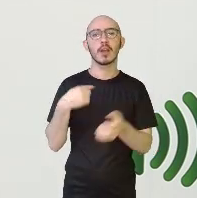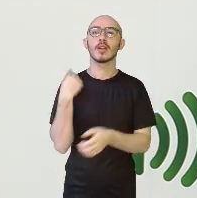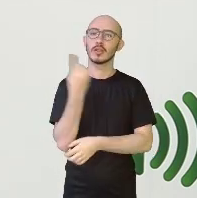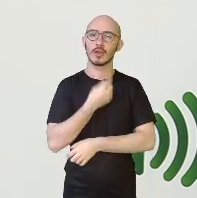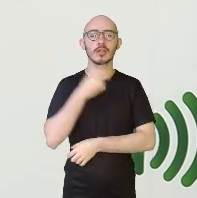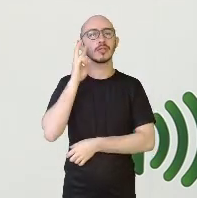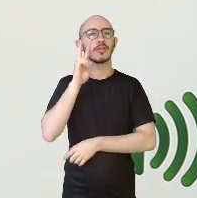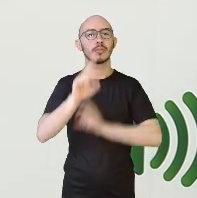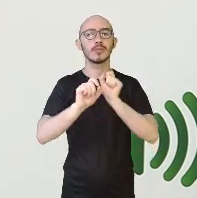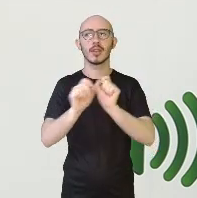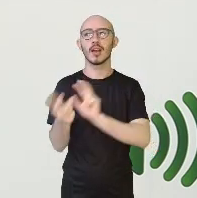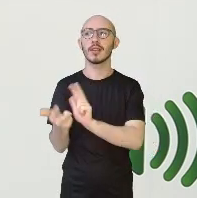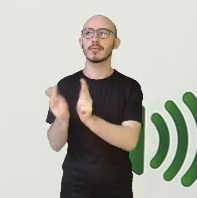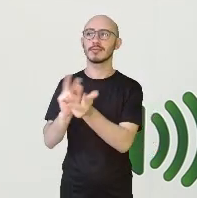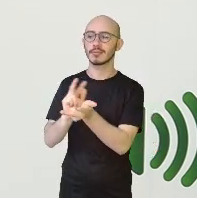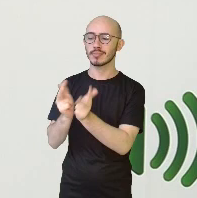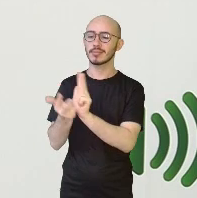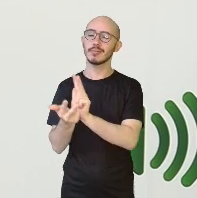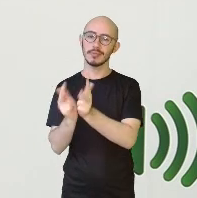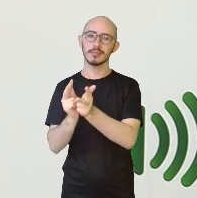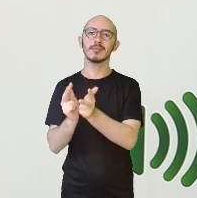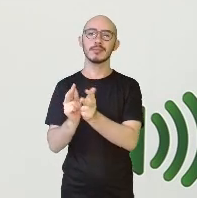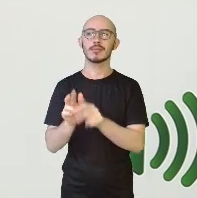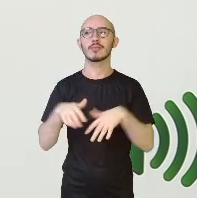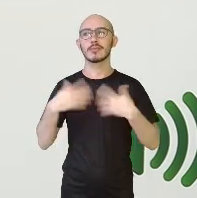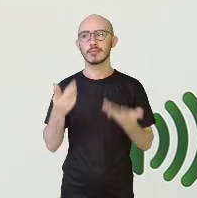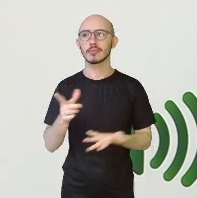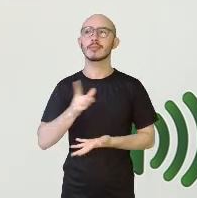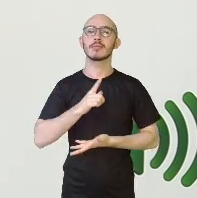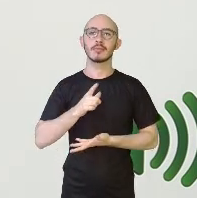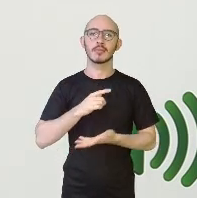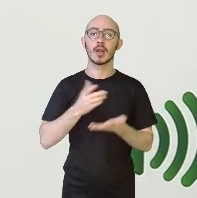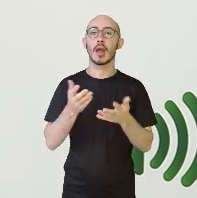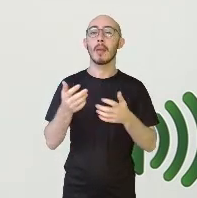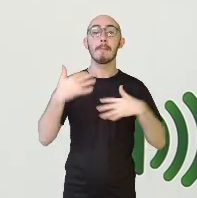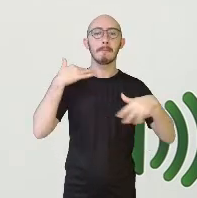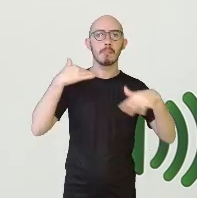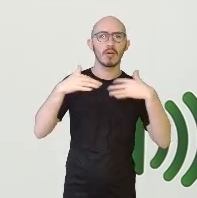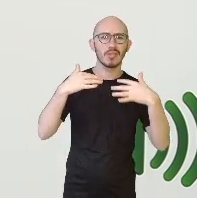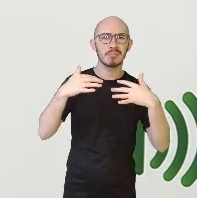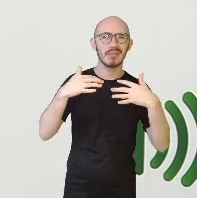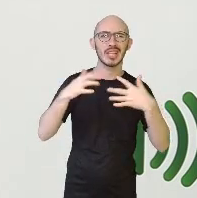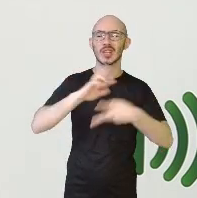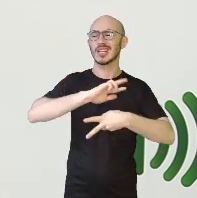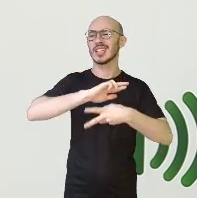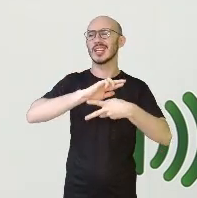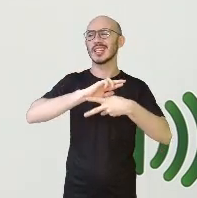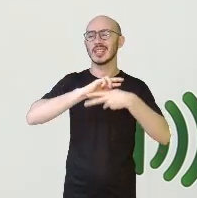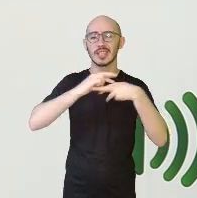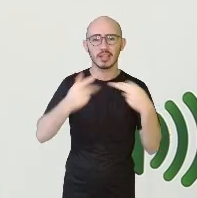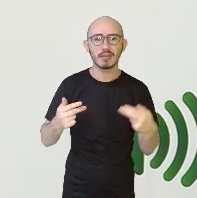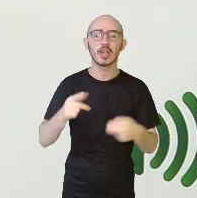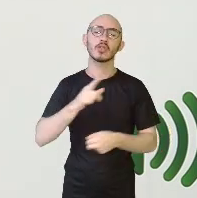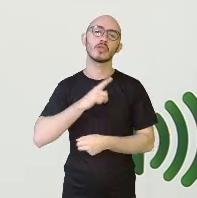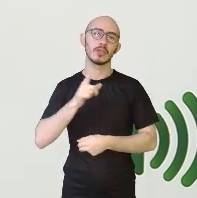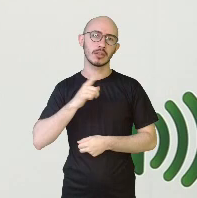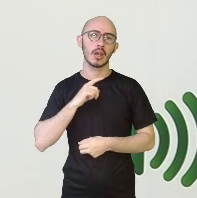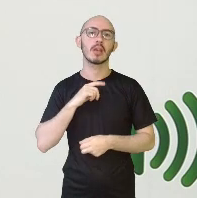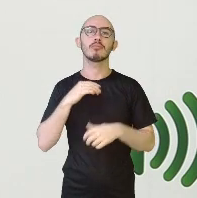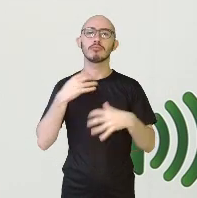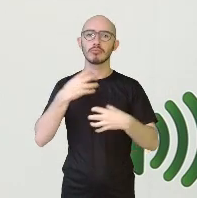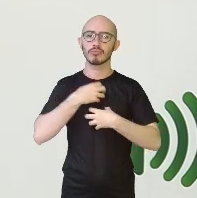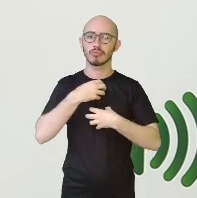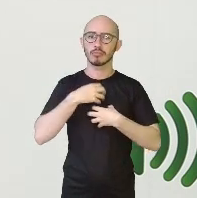a capoeira. Então nós temos vários movimentos da capoeira, né? Vários movimentos ali